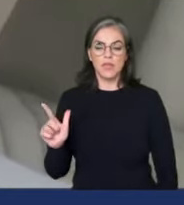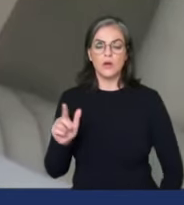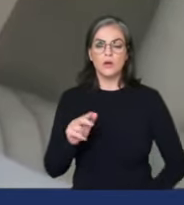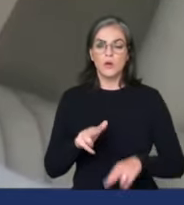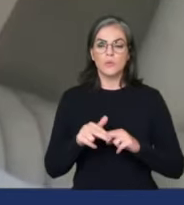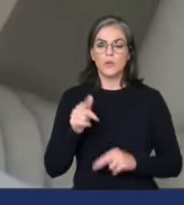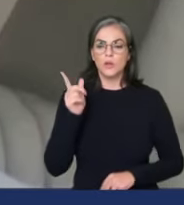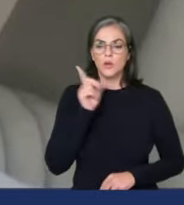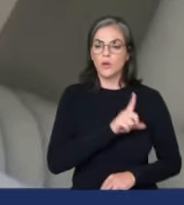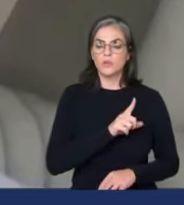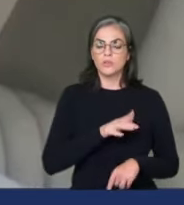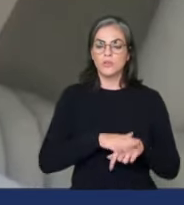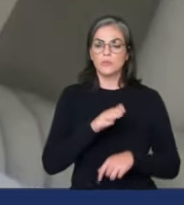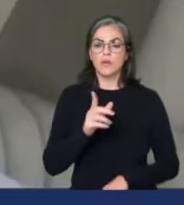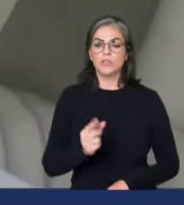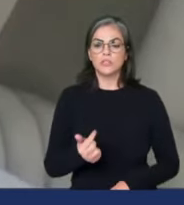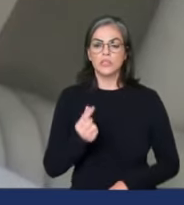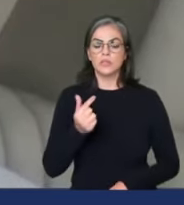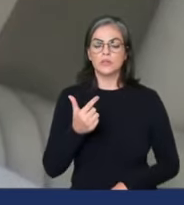210 bilhões.